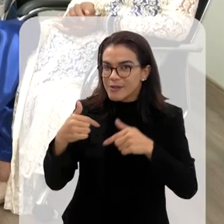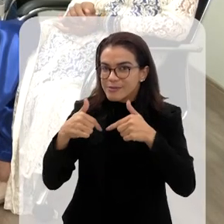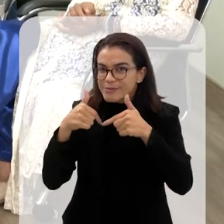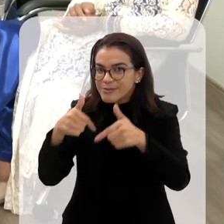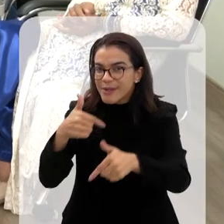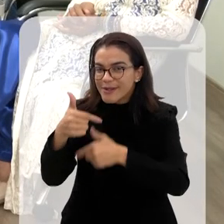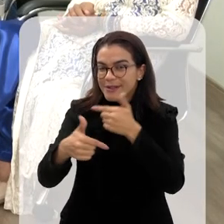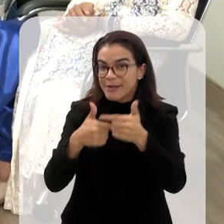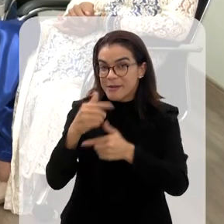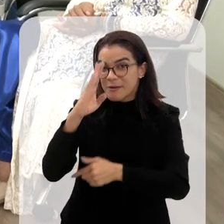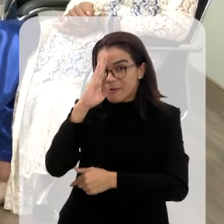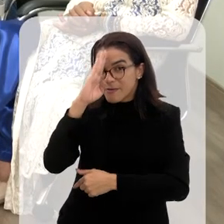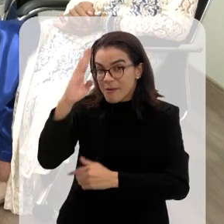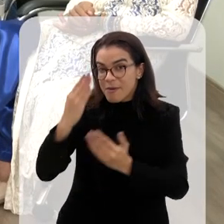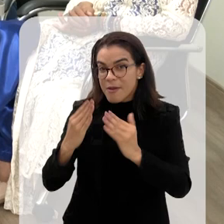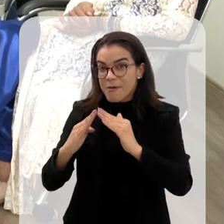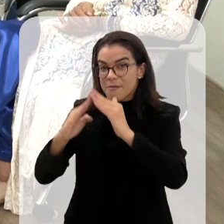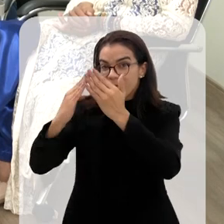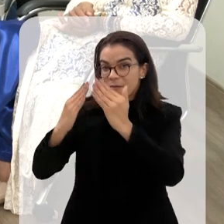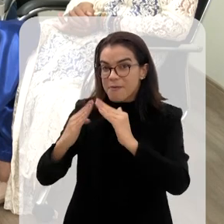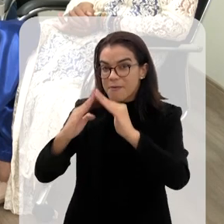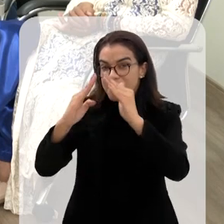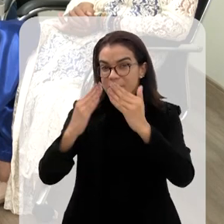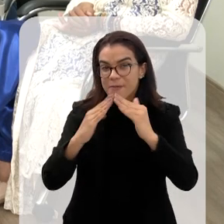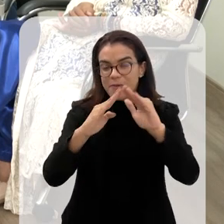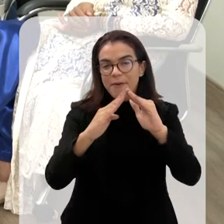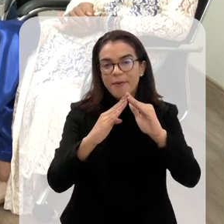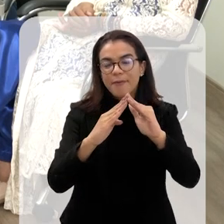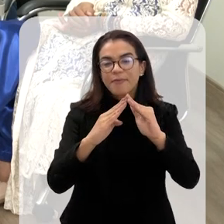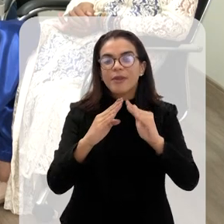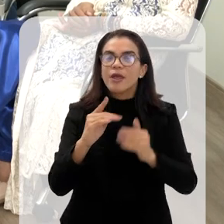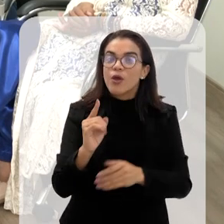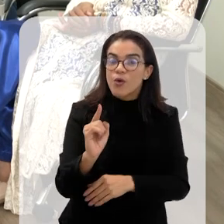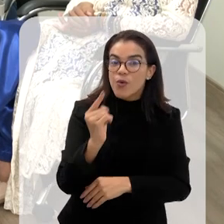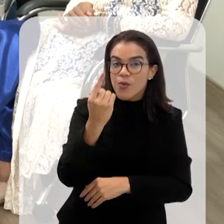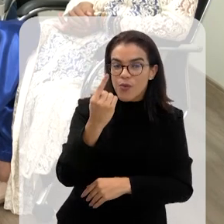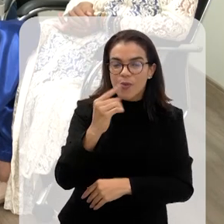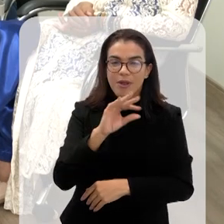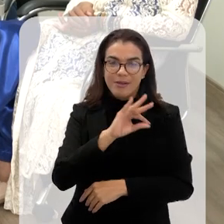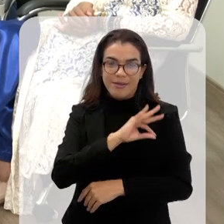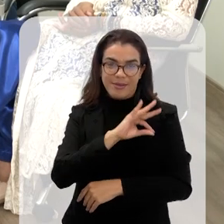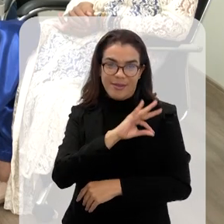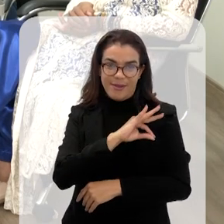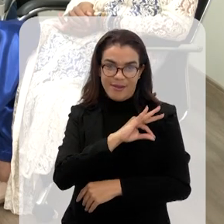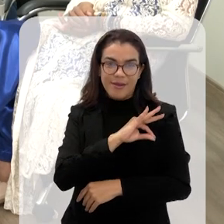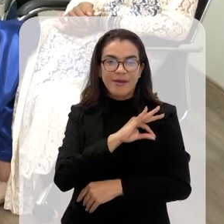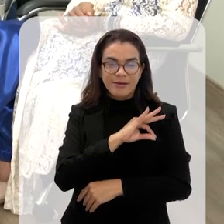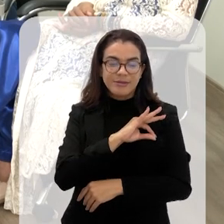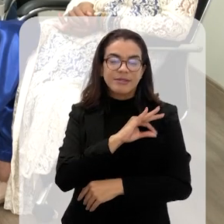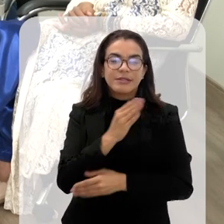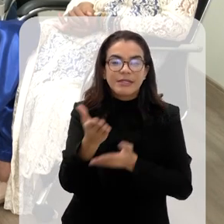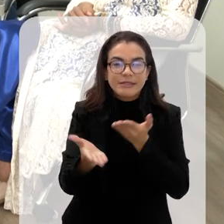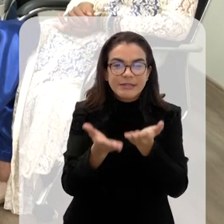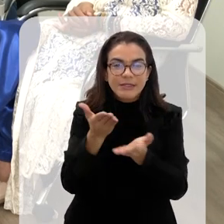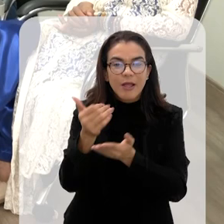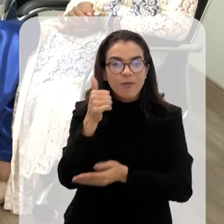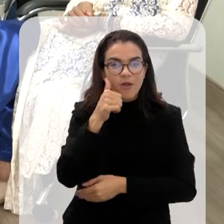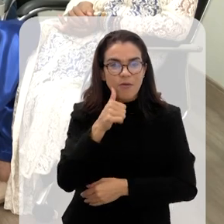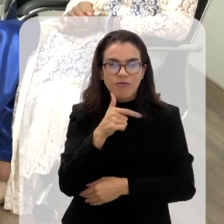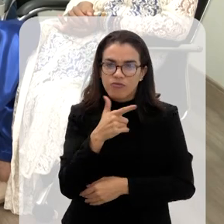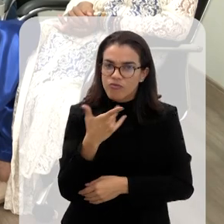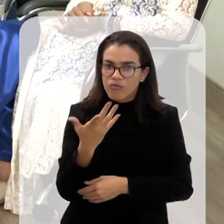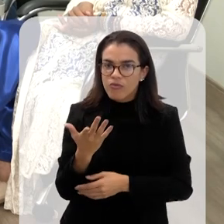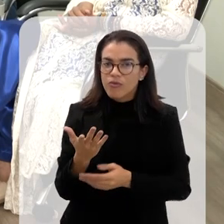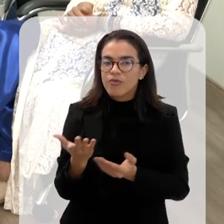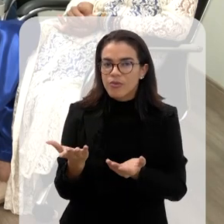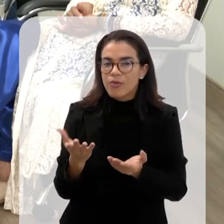fizemos? Principalmente em uma das comunidades do Rio de Janeiro, e uma delegacia de atendimento à mulher. Nós fomos à